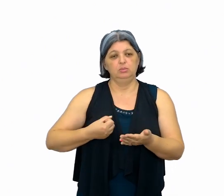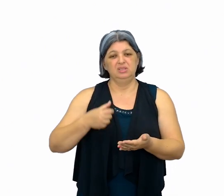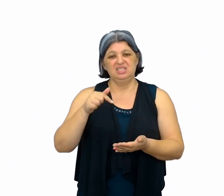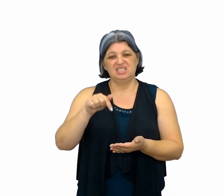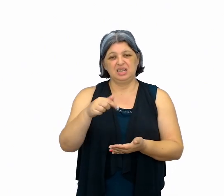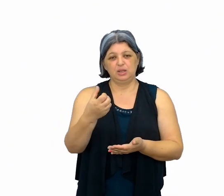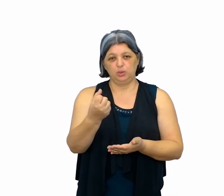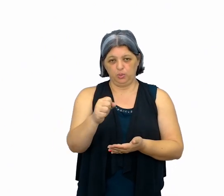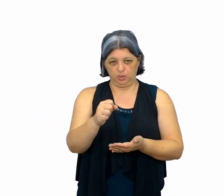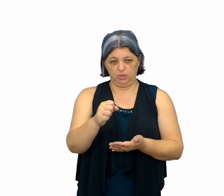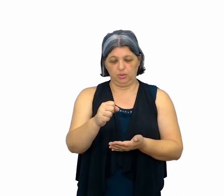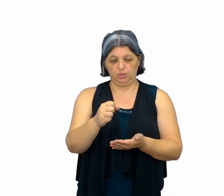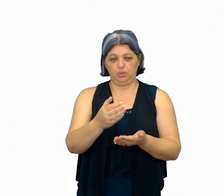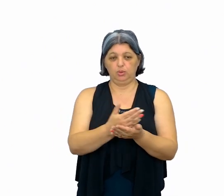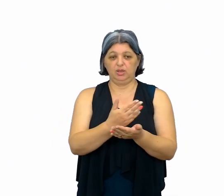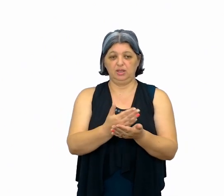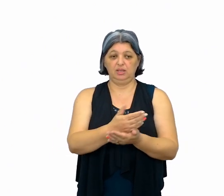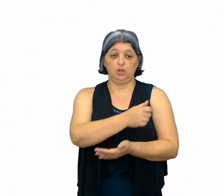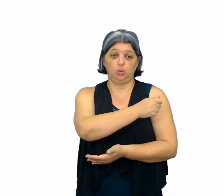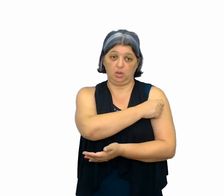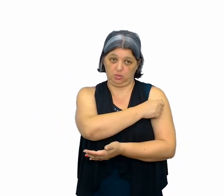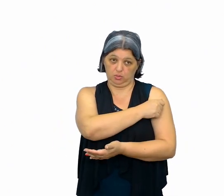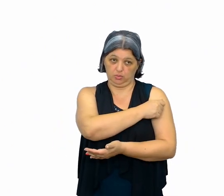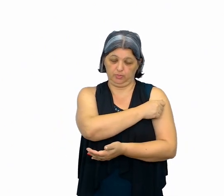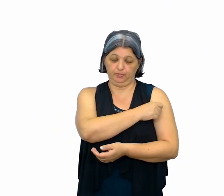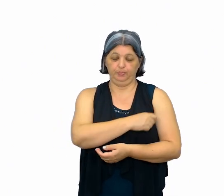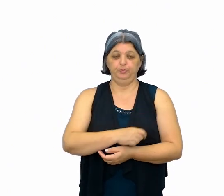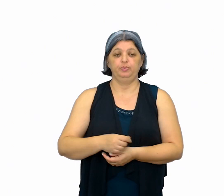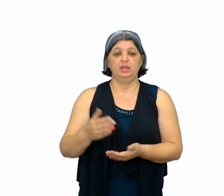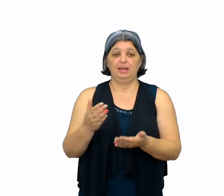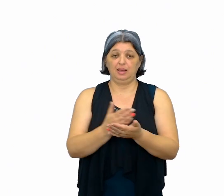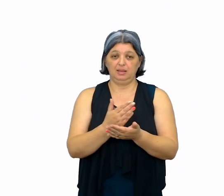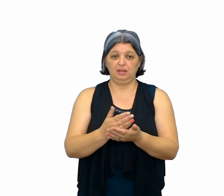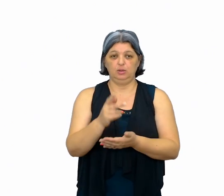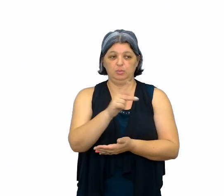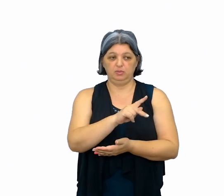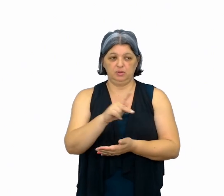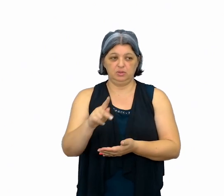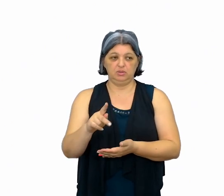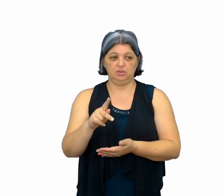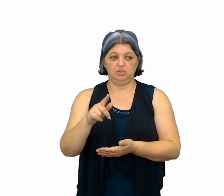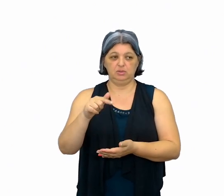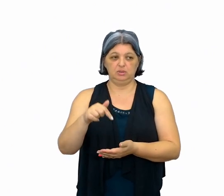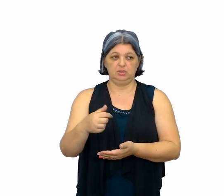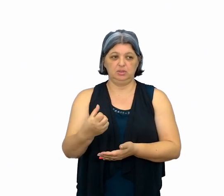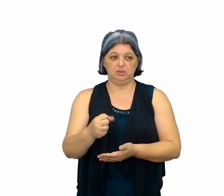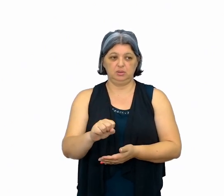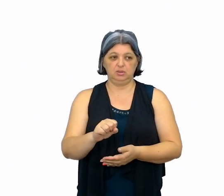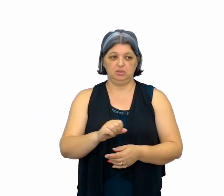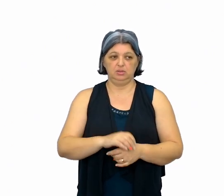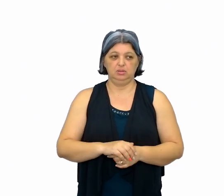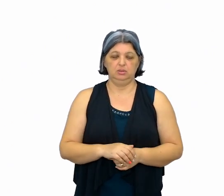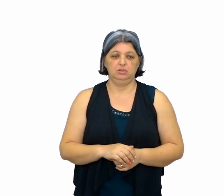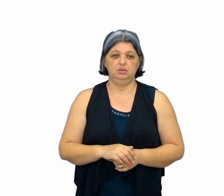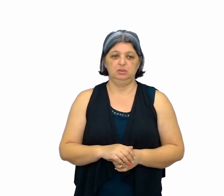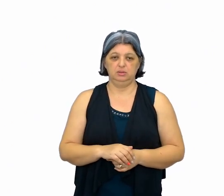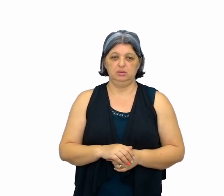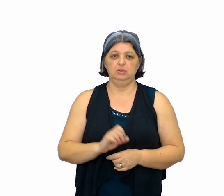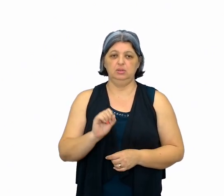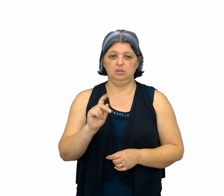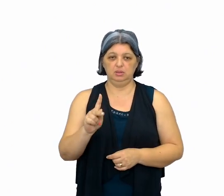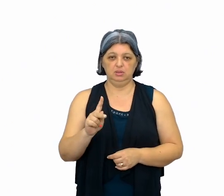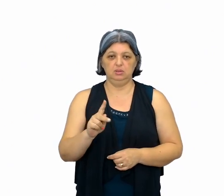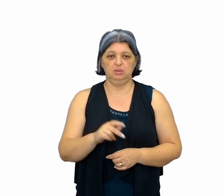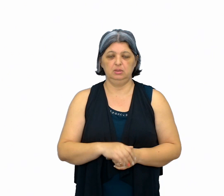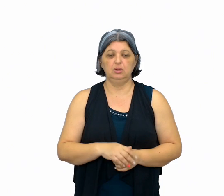do caderno do aluno e na página 118 do caderno do professor, ok? Bom, diante